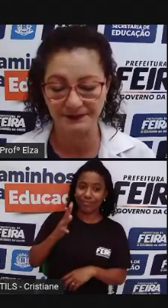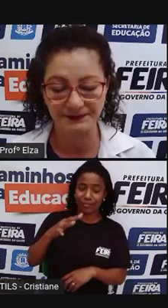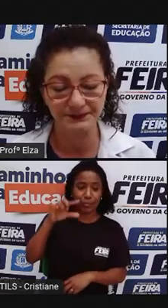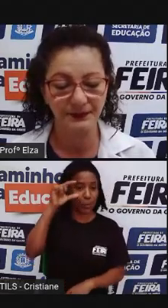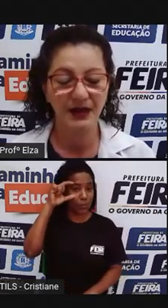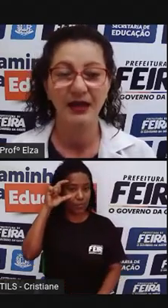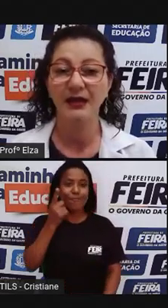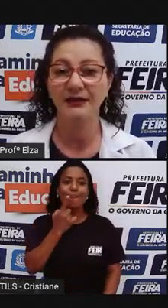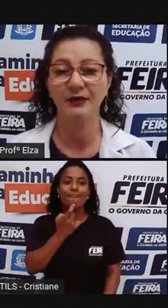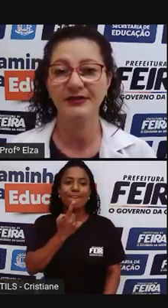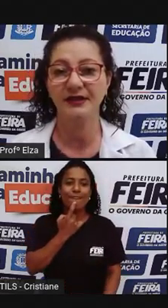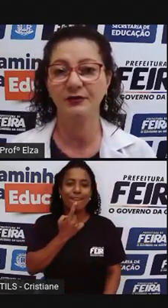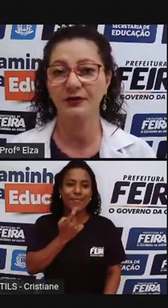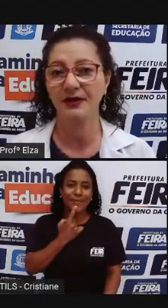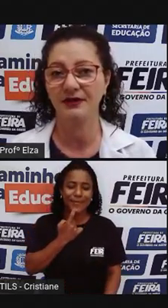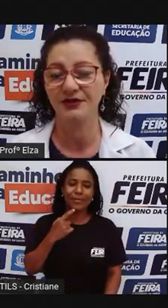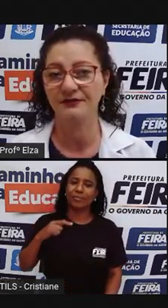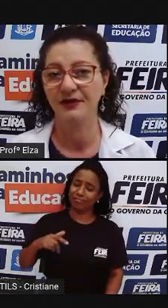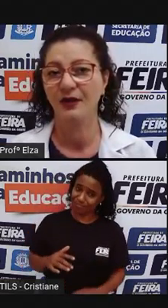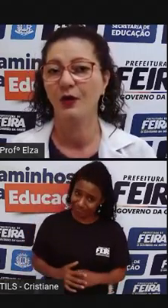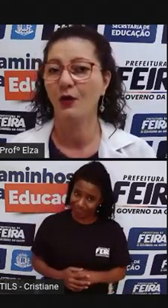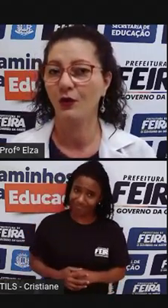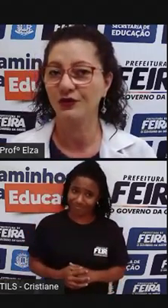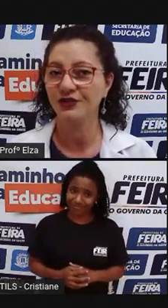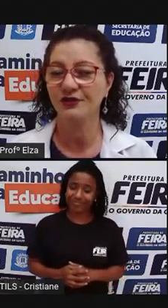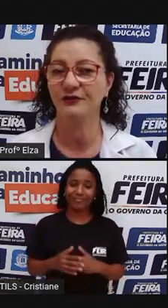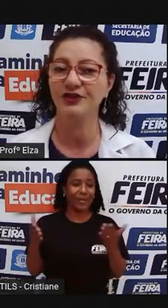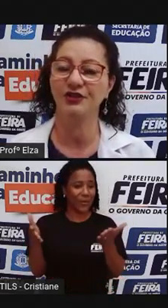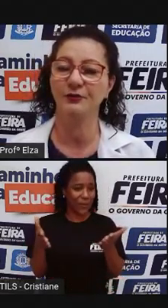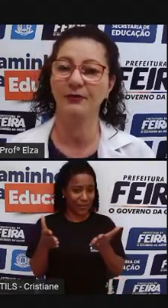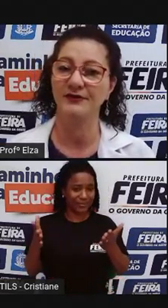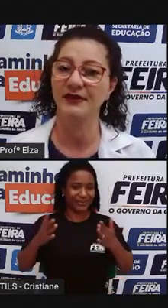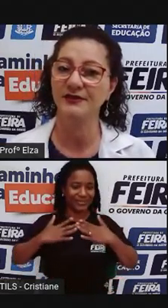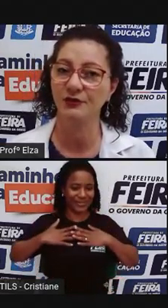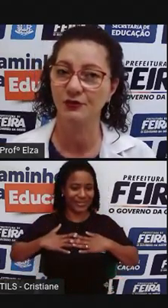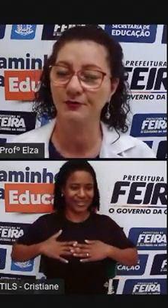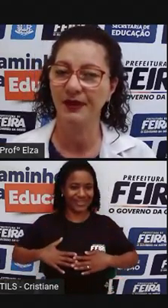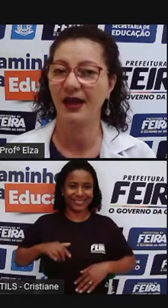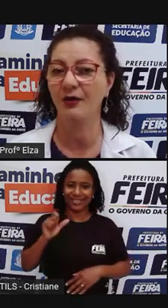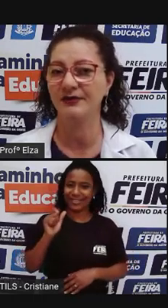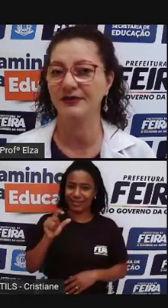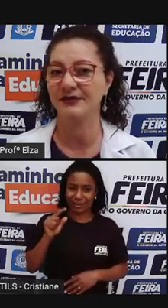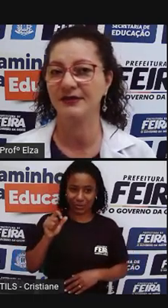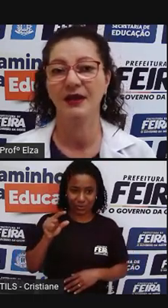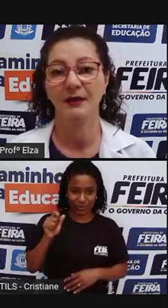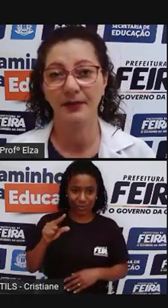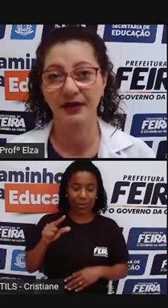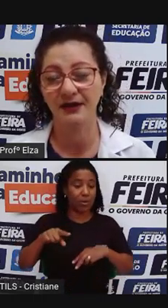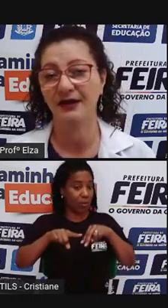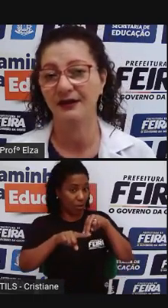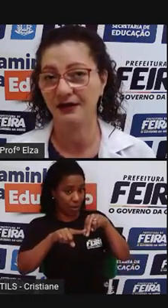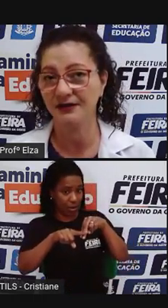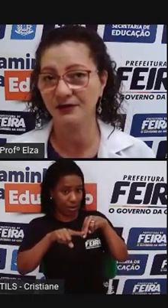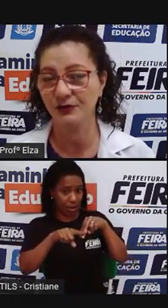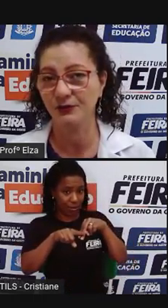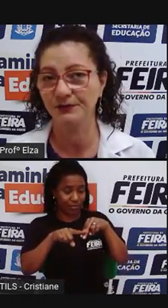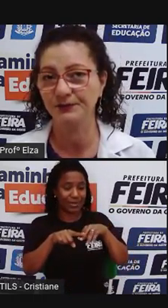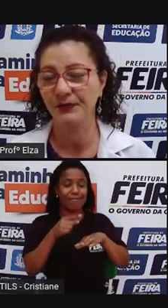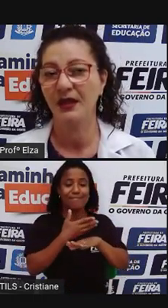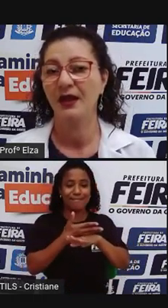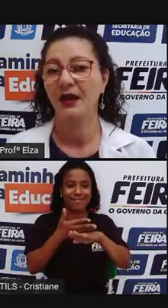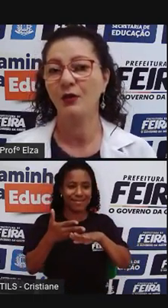vermelha. E tenho estatura média. Hoje estou vestindo uma blusa azul, calças branca e